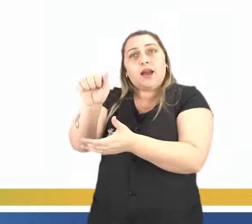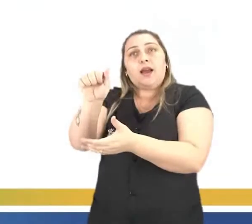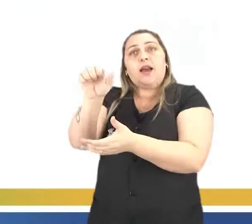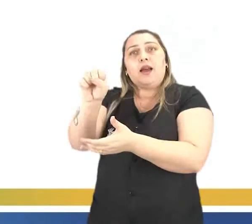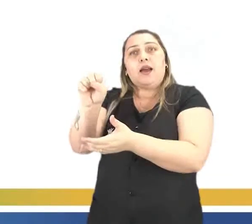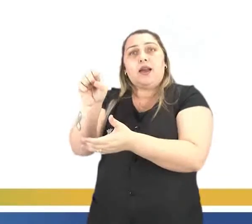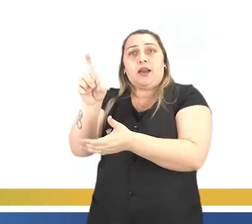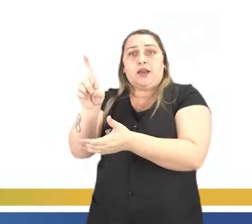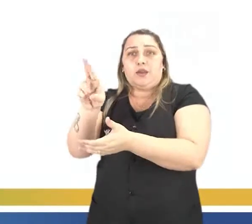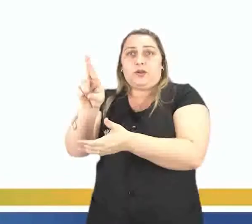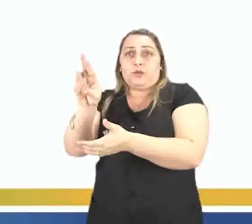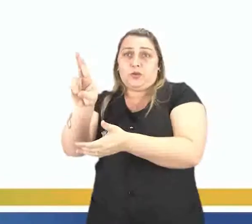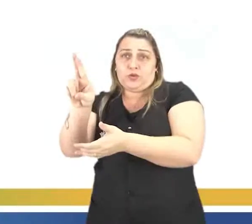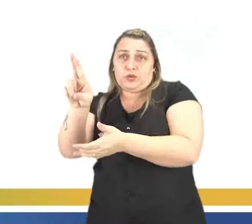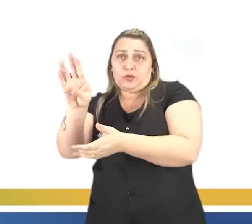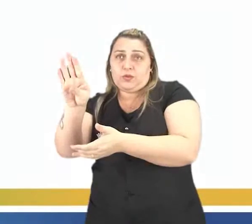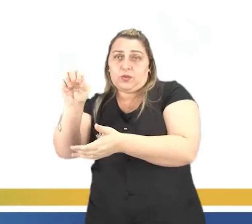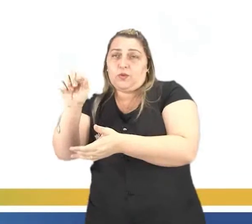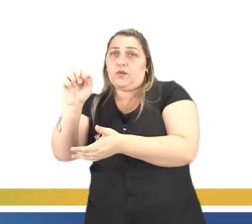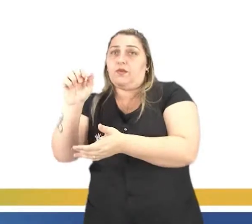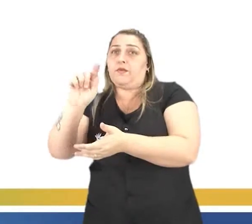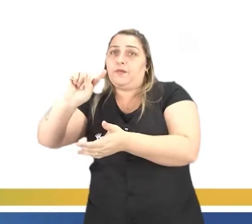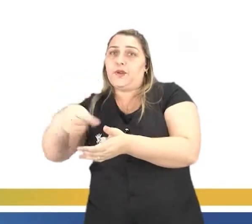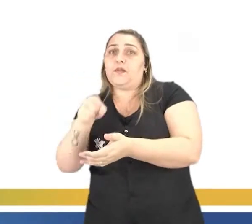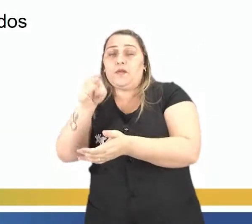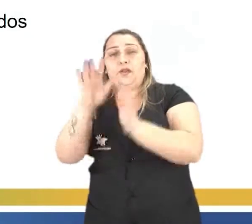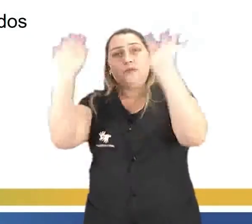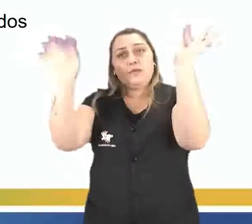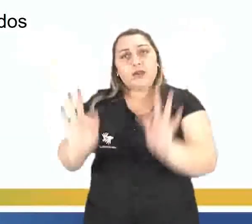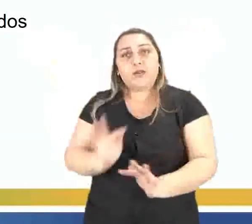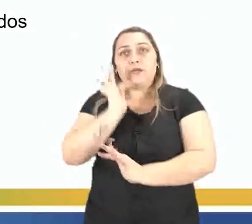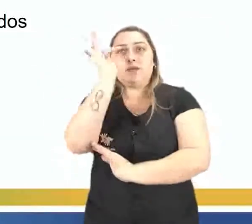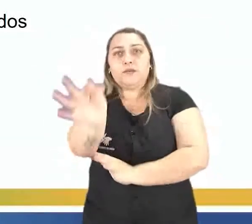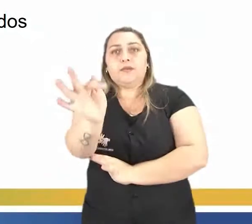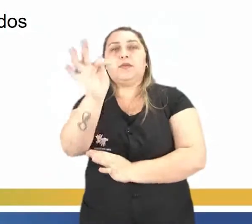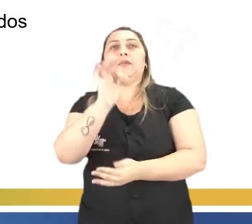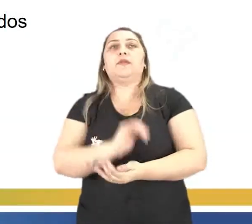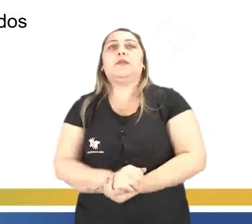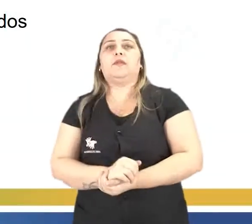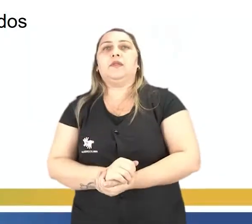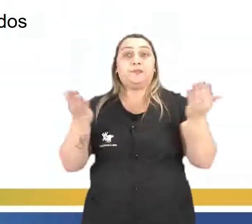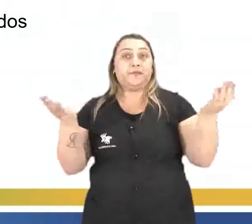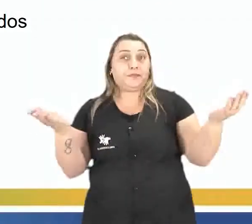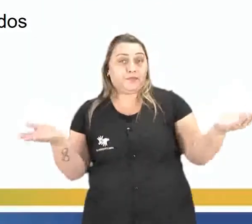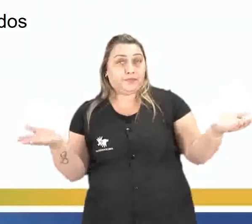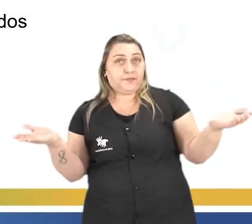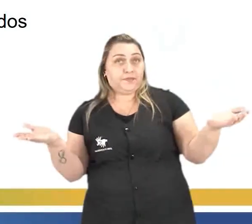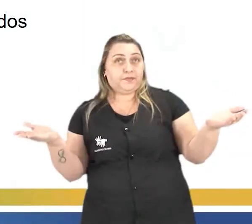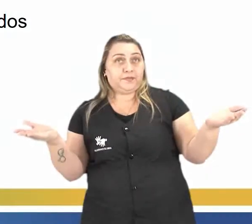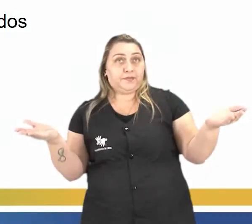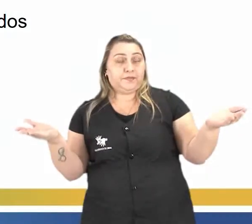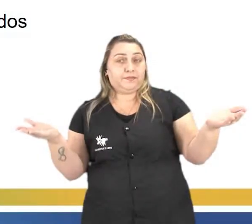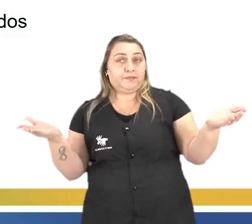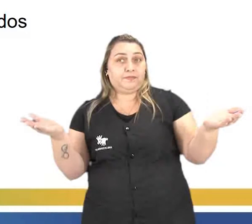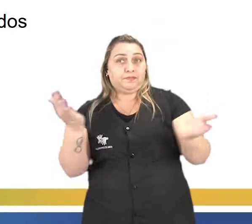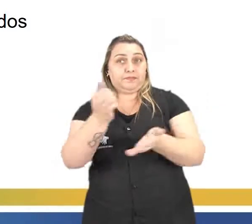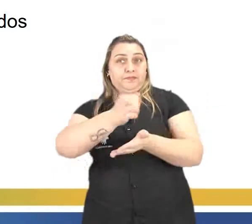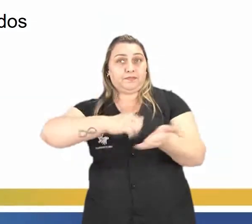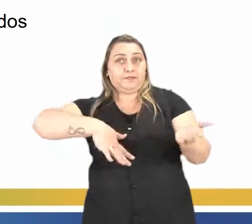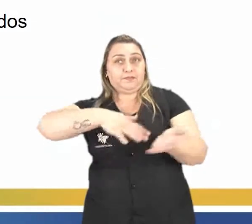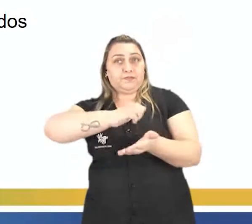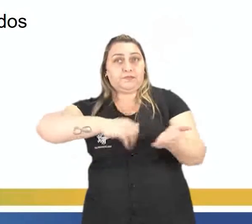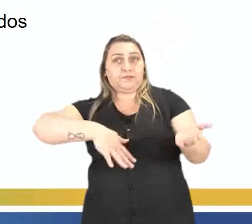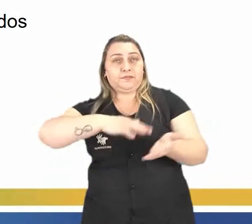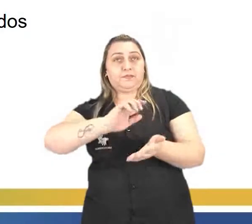vírgula, você será feliz. Tá? Vamos lá. Então, aqui nesse